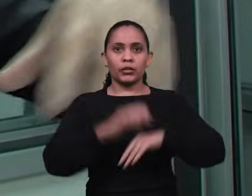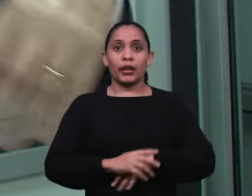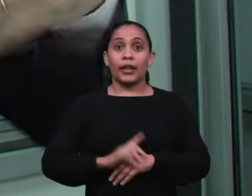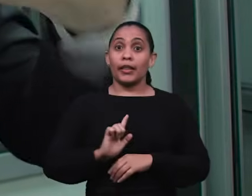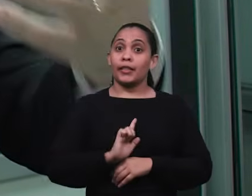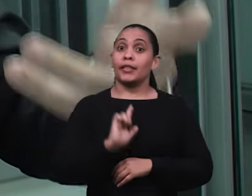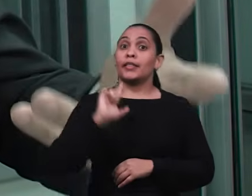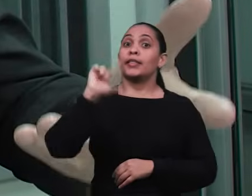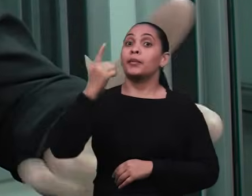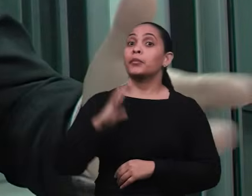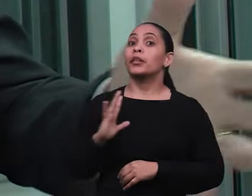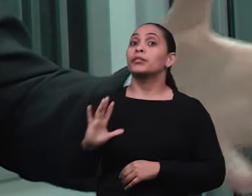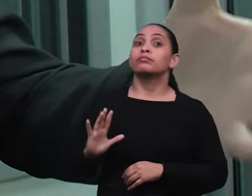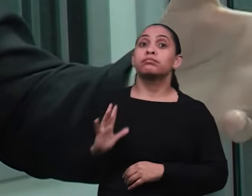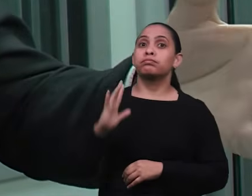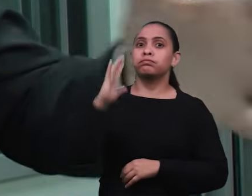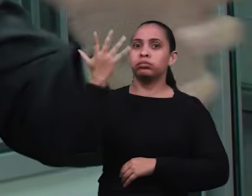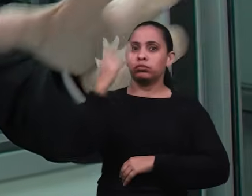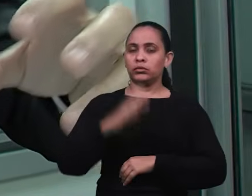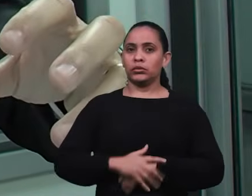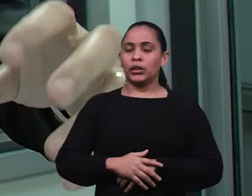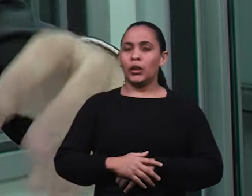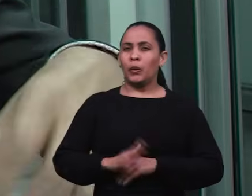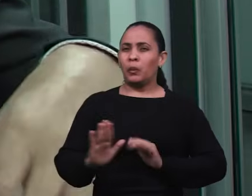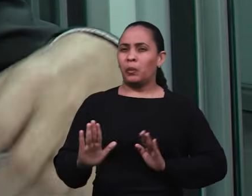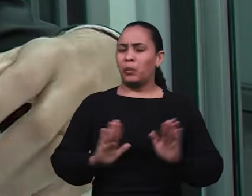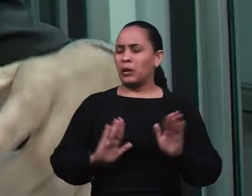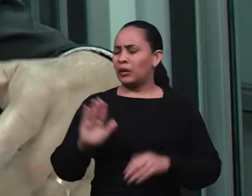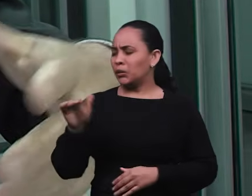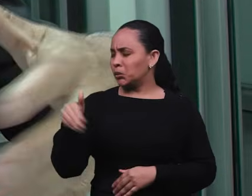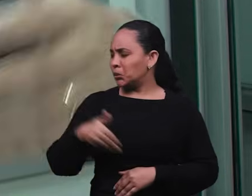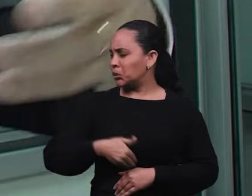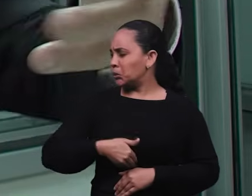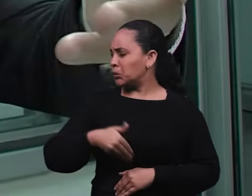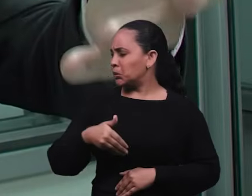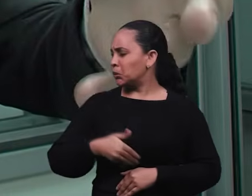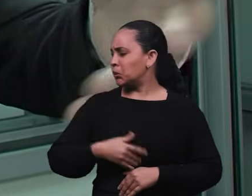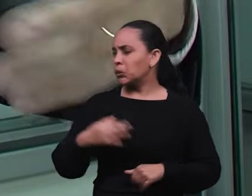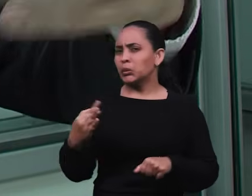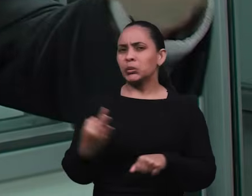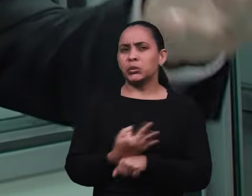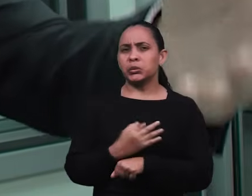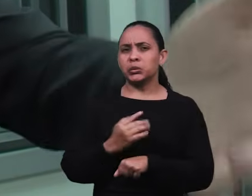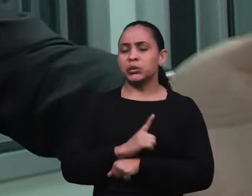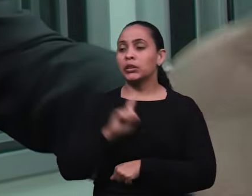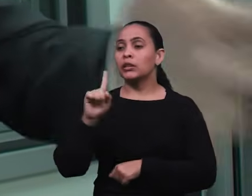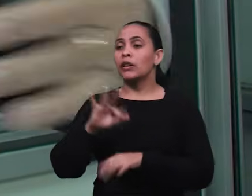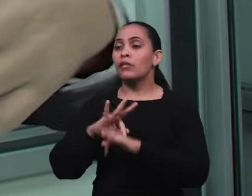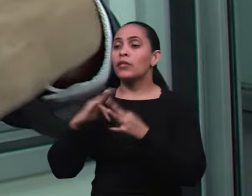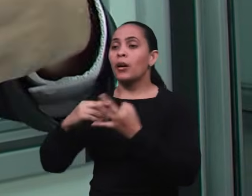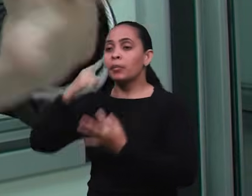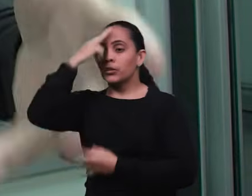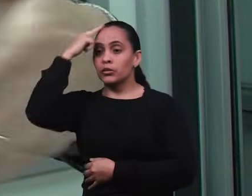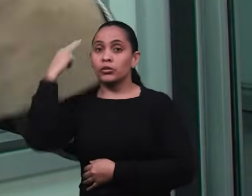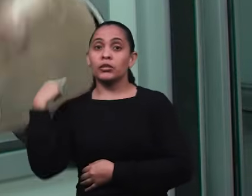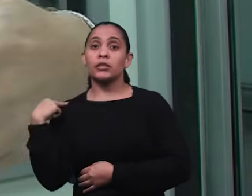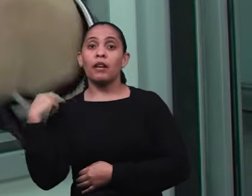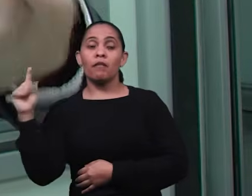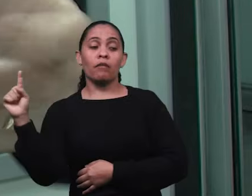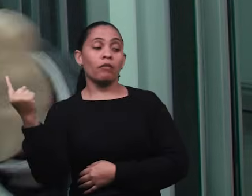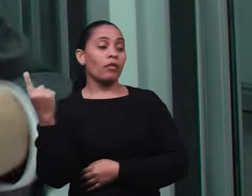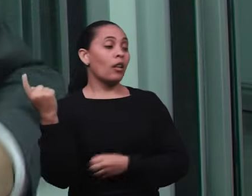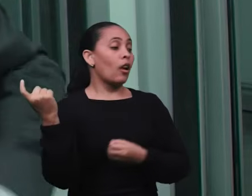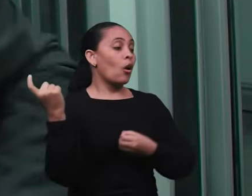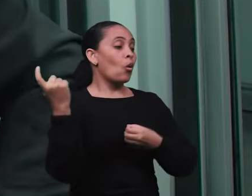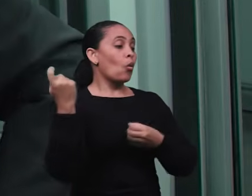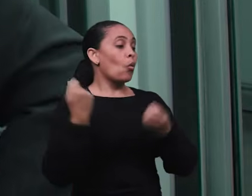volta todo com fome, eles foram onde? Até o Egito. Né? Foi o momento em que a família de José volta para comprar mantimento aonde?